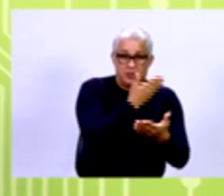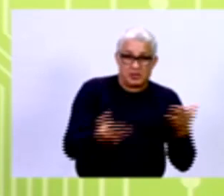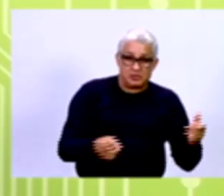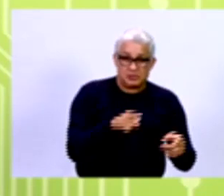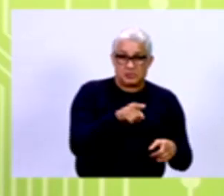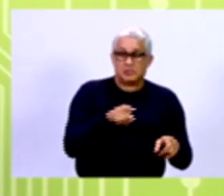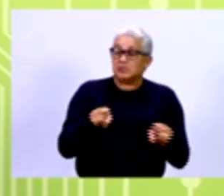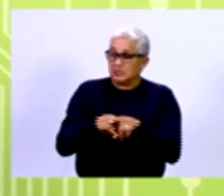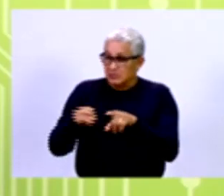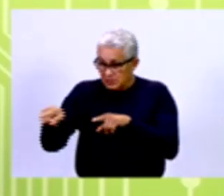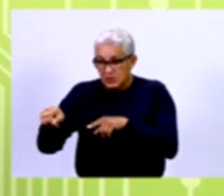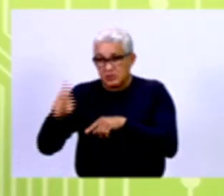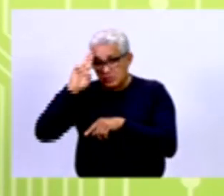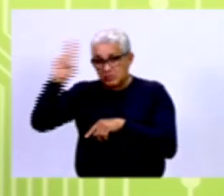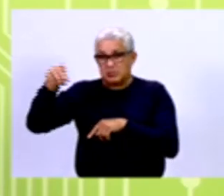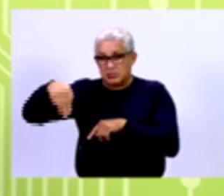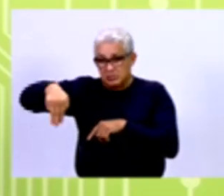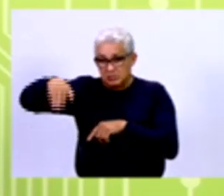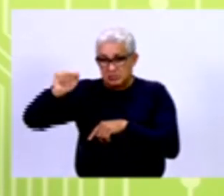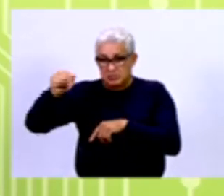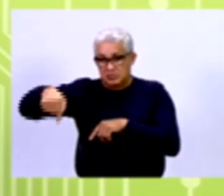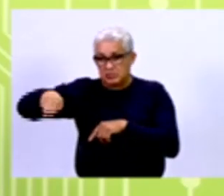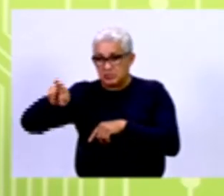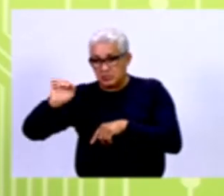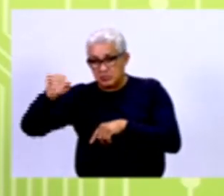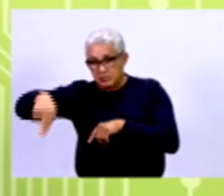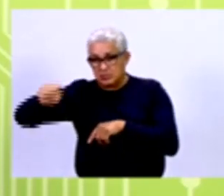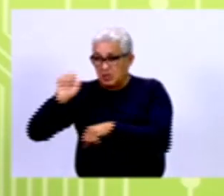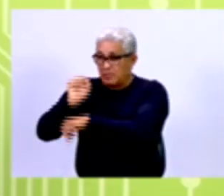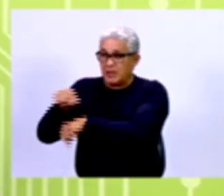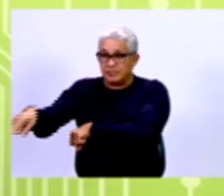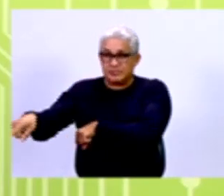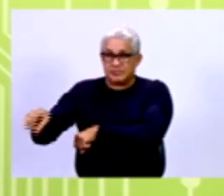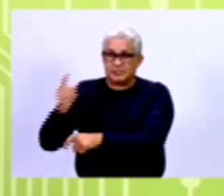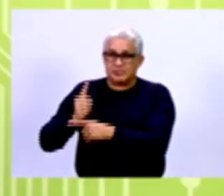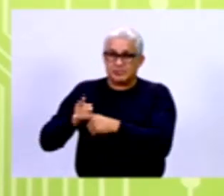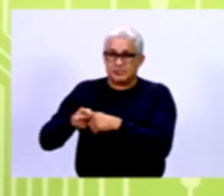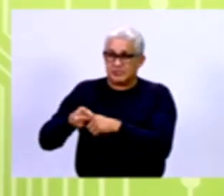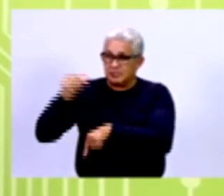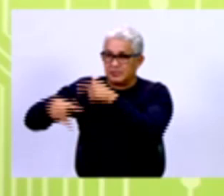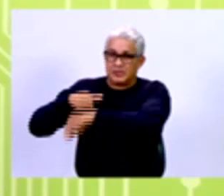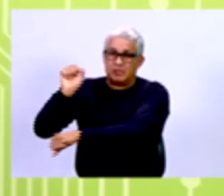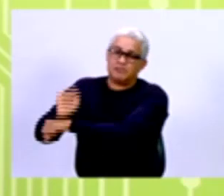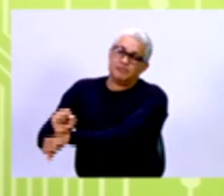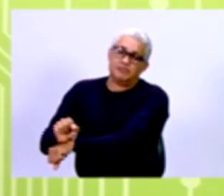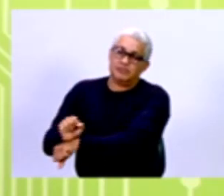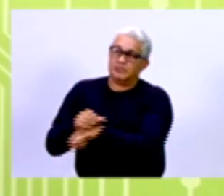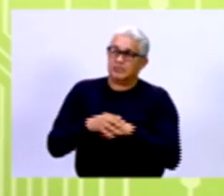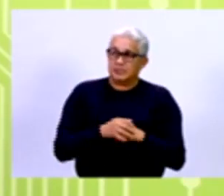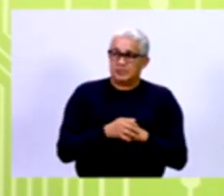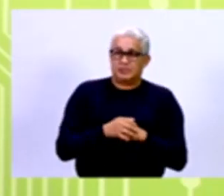quanto o dono da máquina que para ela passa a produzir menos. Então,